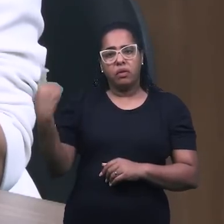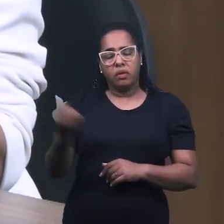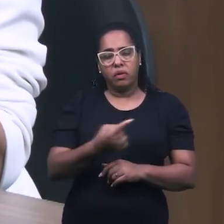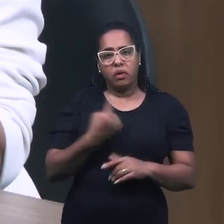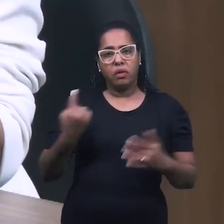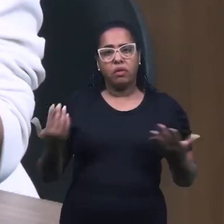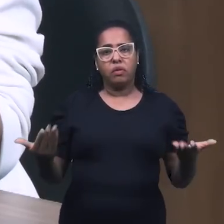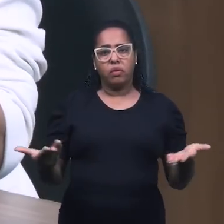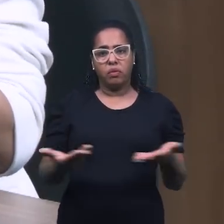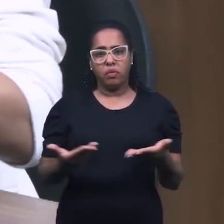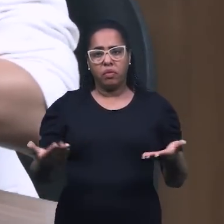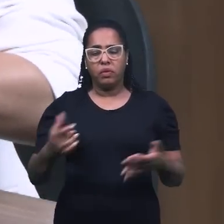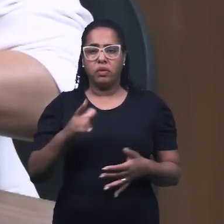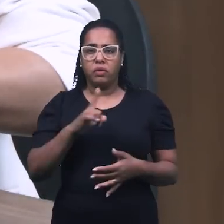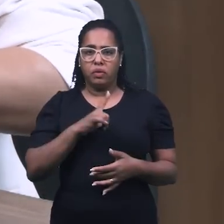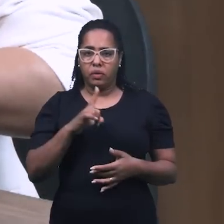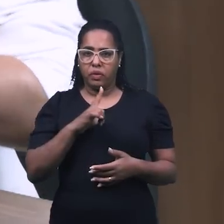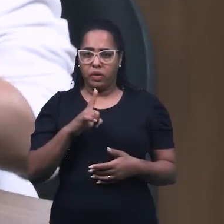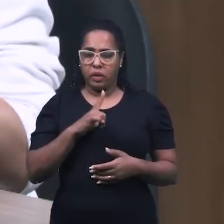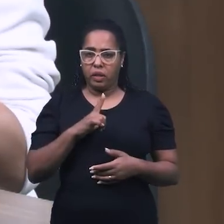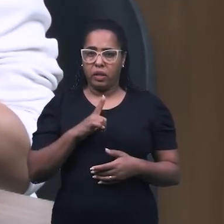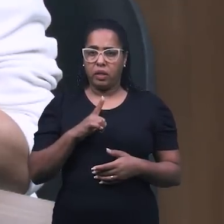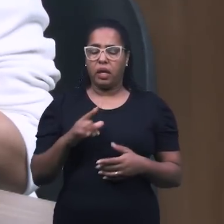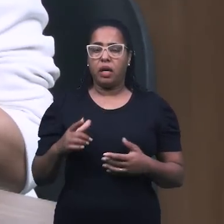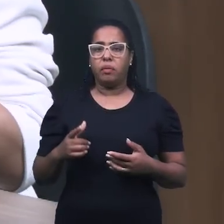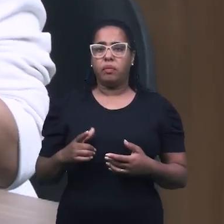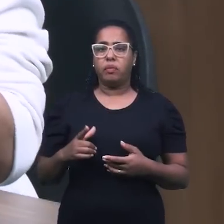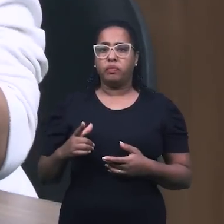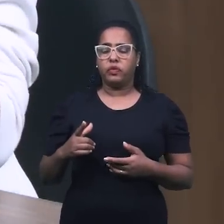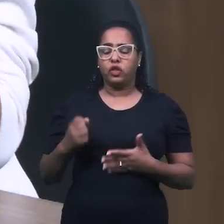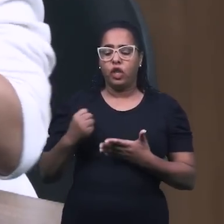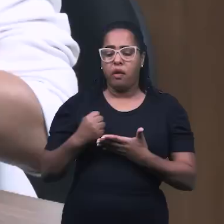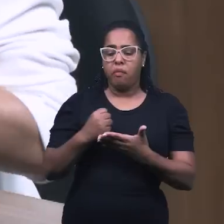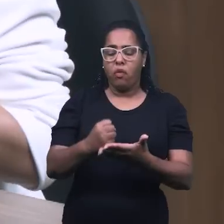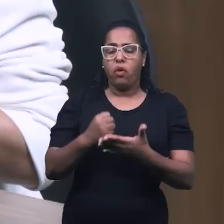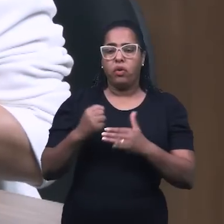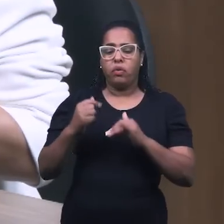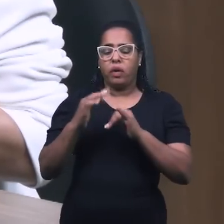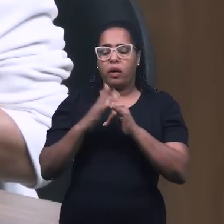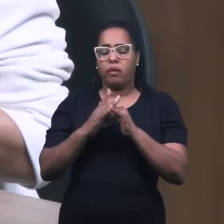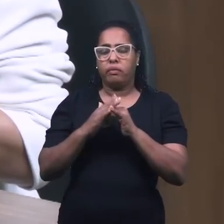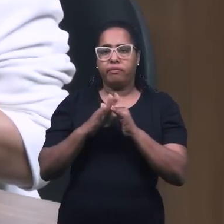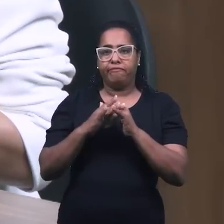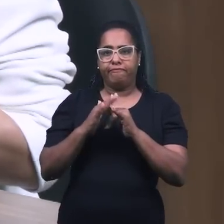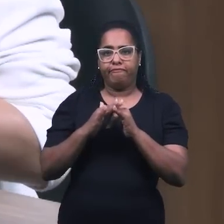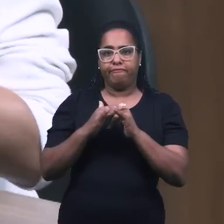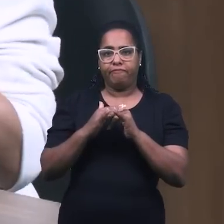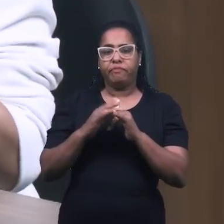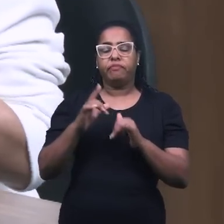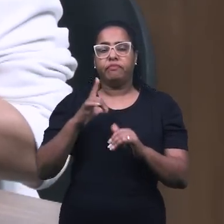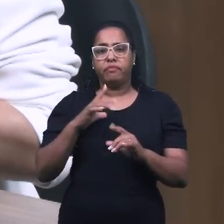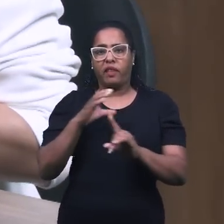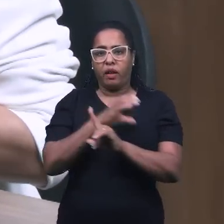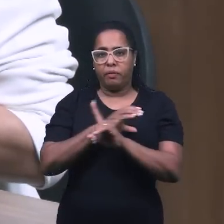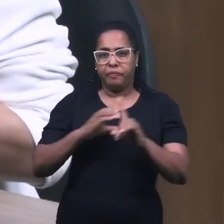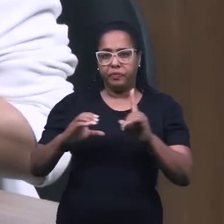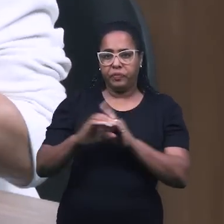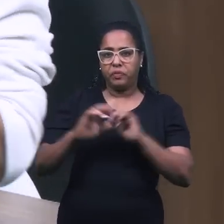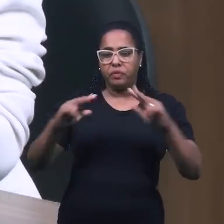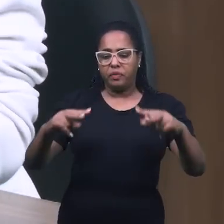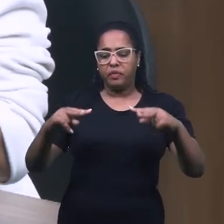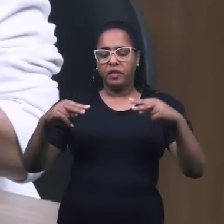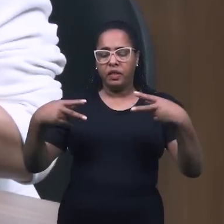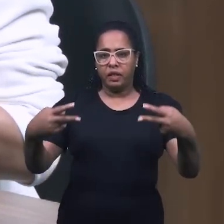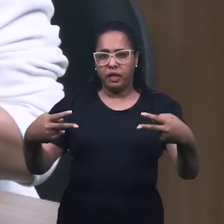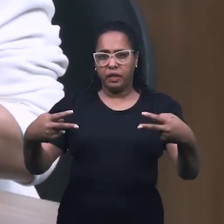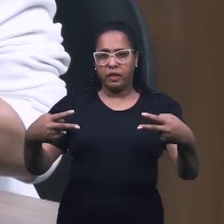temos hoje, ao nosso favor, o nosso canal no YouTube, dos nossos cultos, o